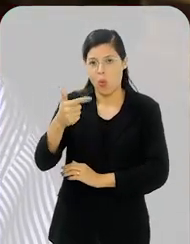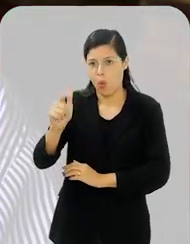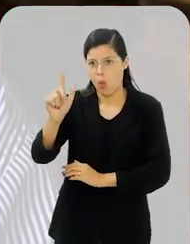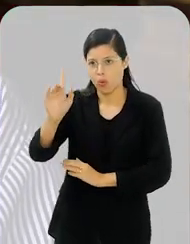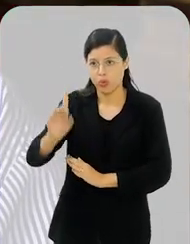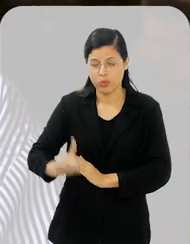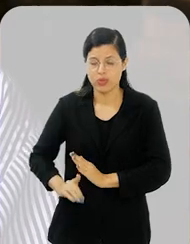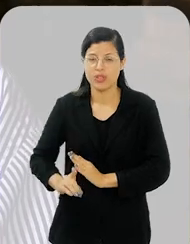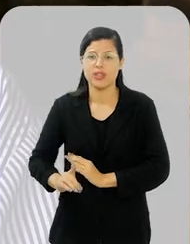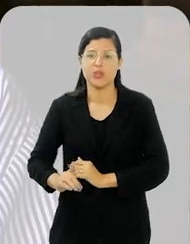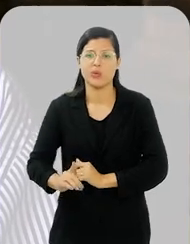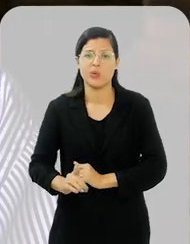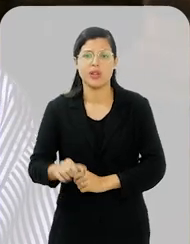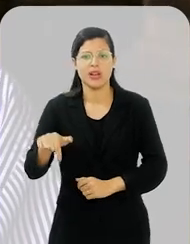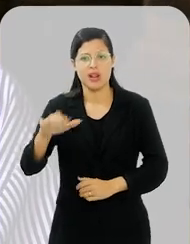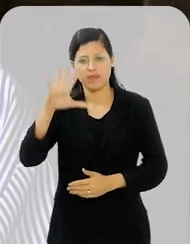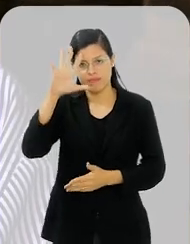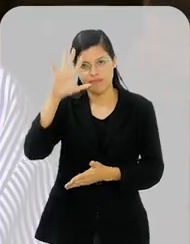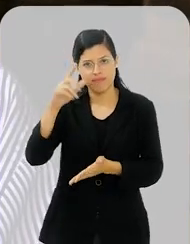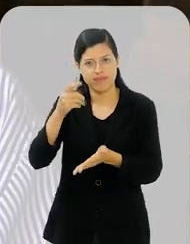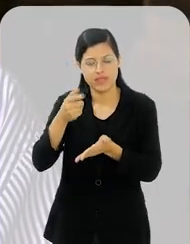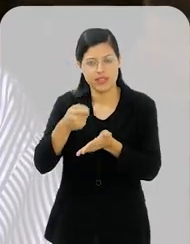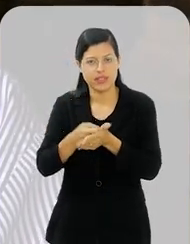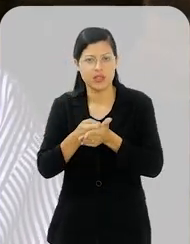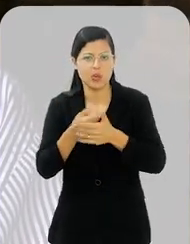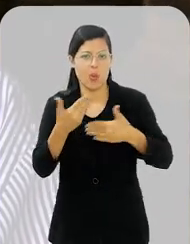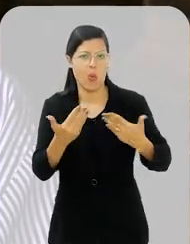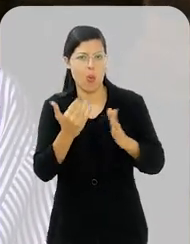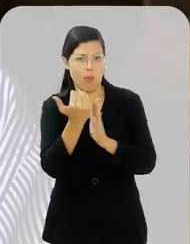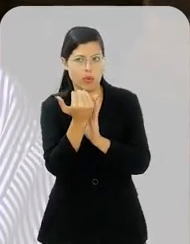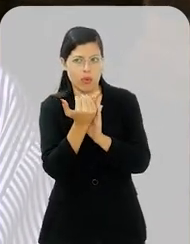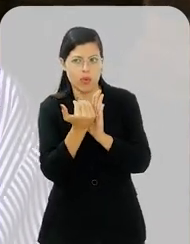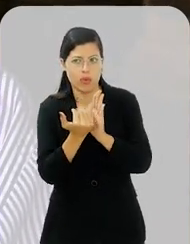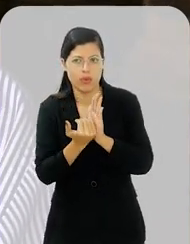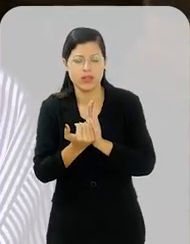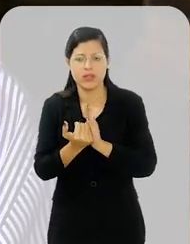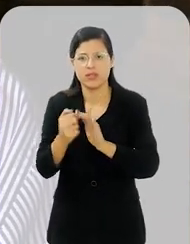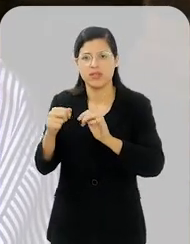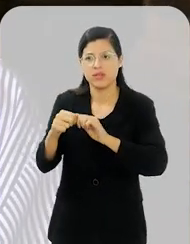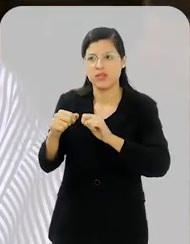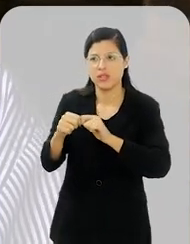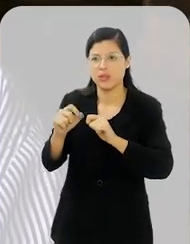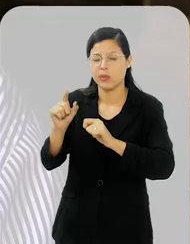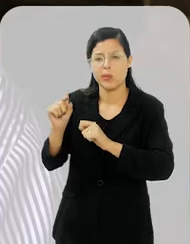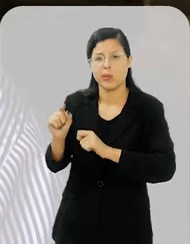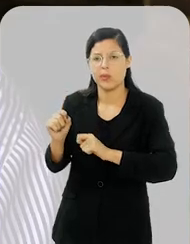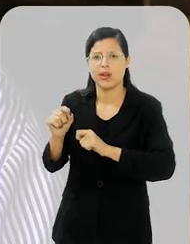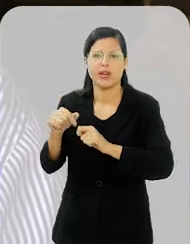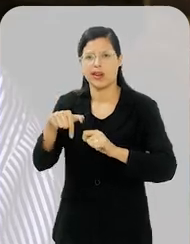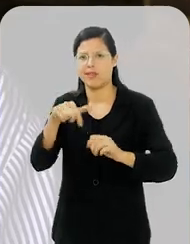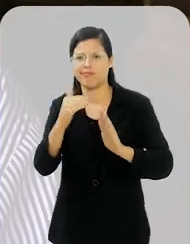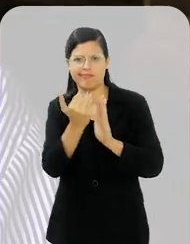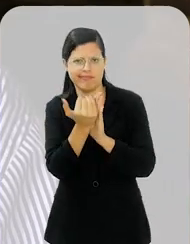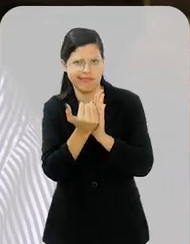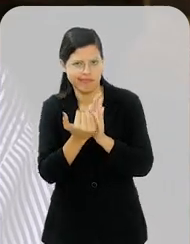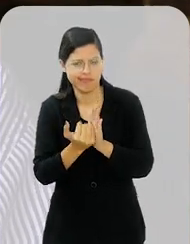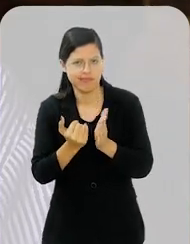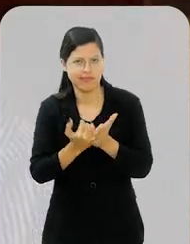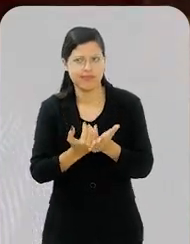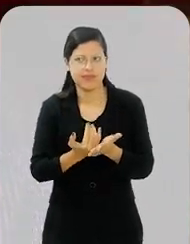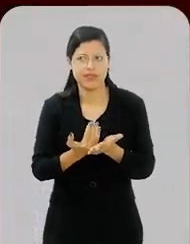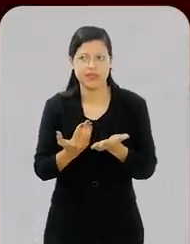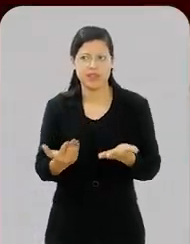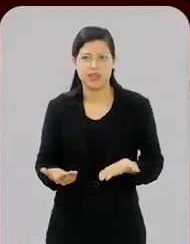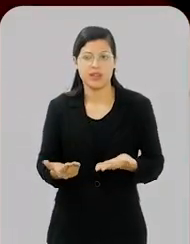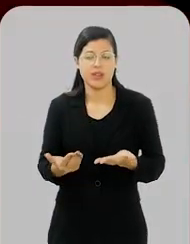de decidir qual vai ser a programação, quem vai tomar parte nessa programação e tudo